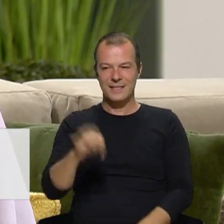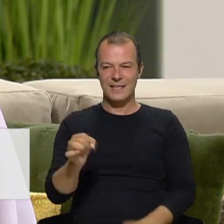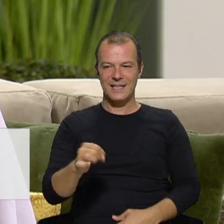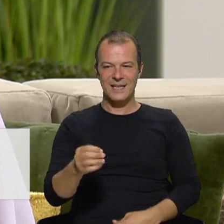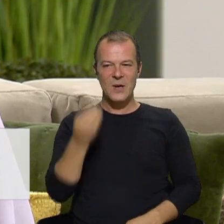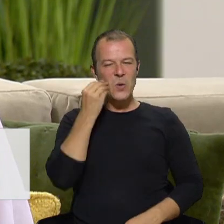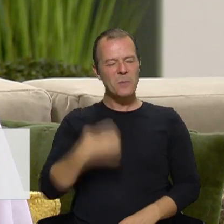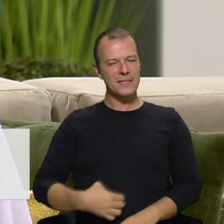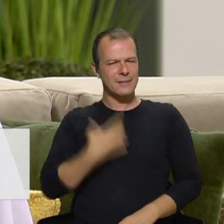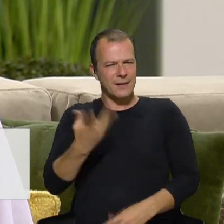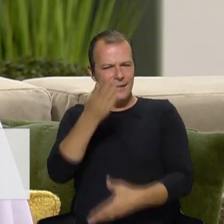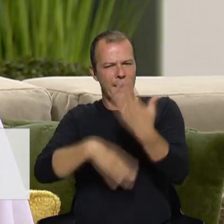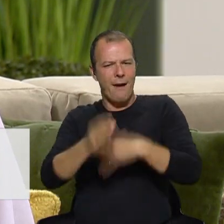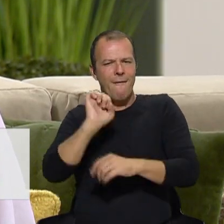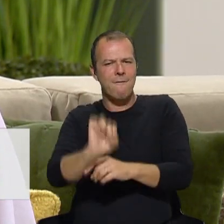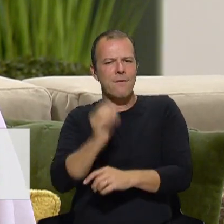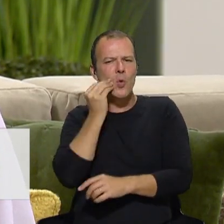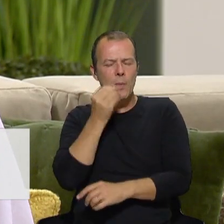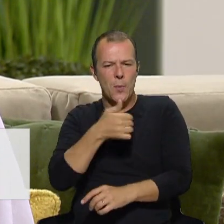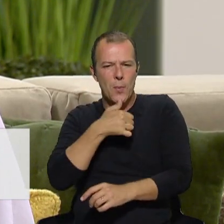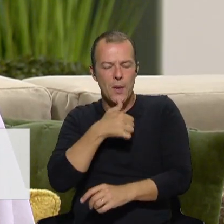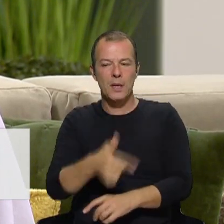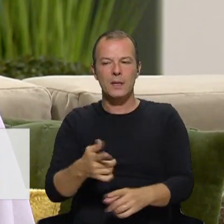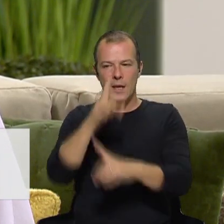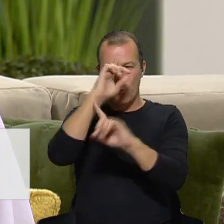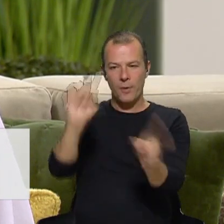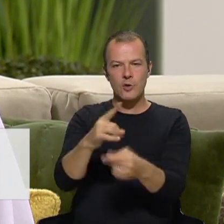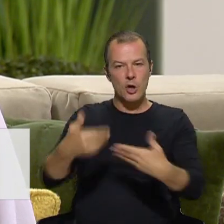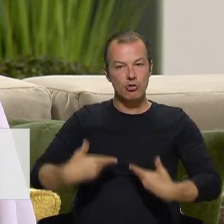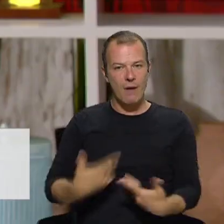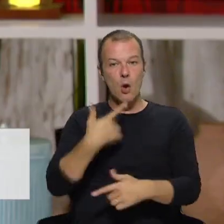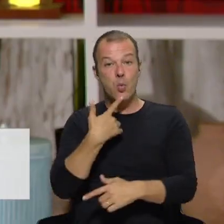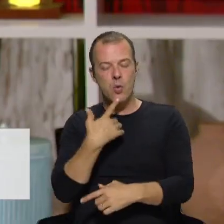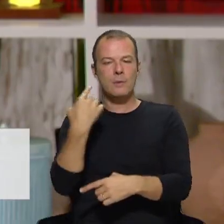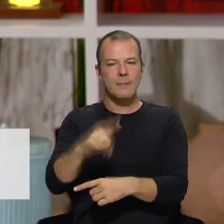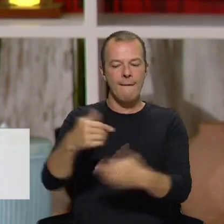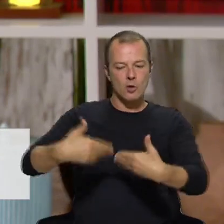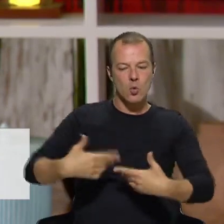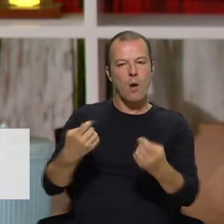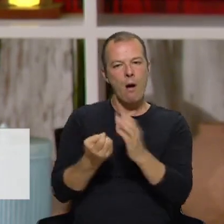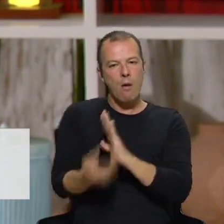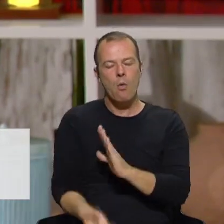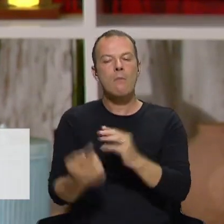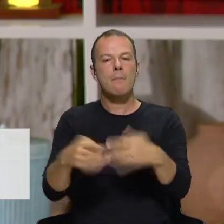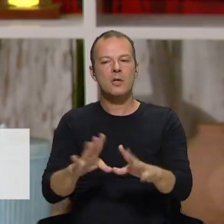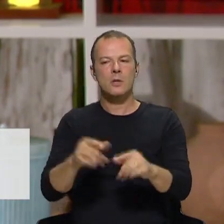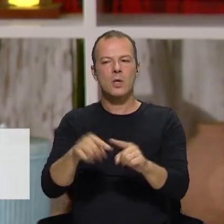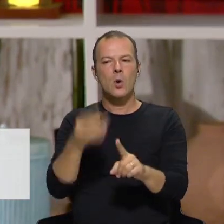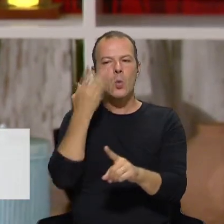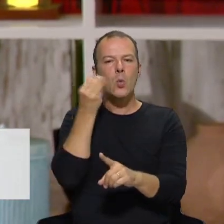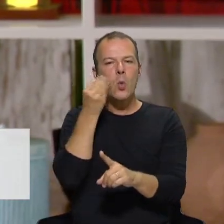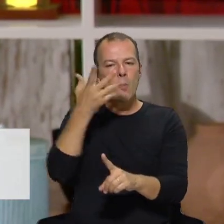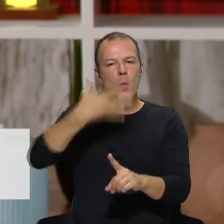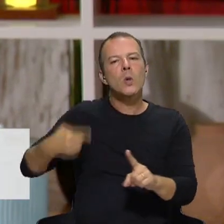Como é que tu sentes que foi a tua aprendizagem? Ou seja, a professora ajudava-te muito, tinhas algumas ajudas. Como sim. é que foi o teu dia? Como é que era o teu